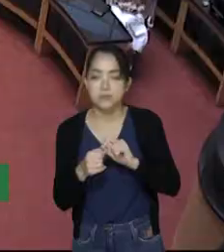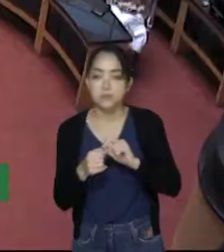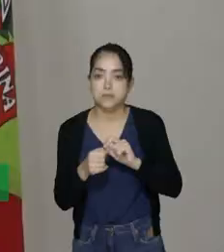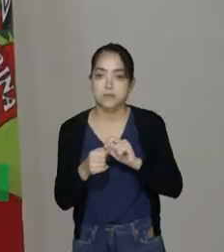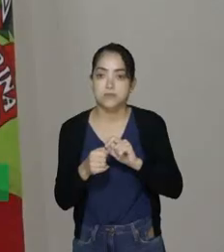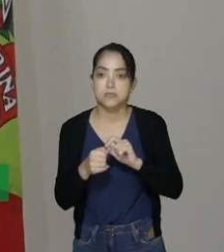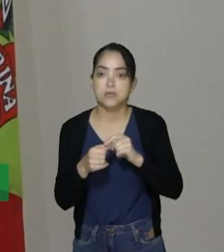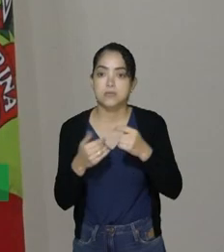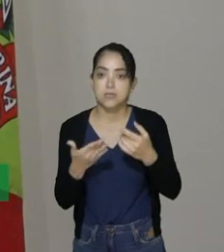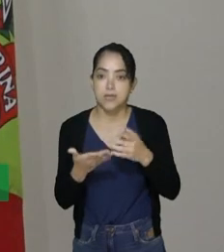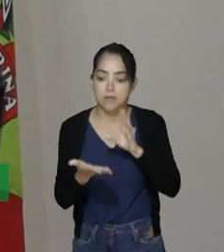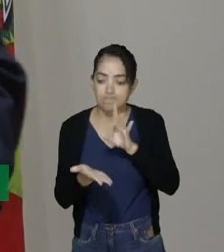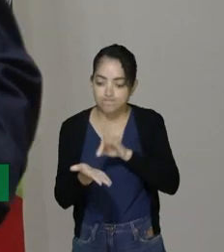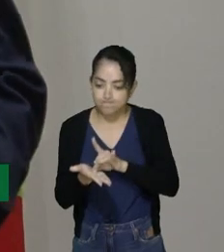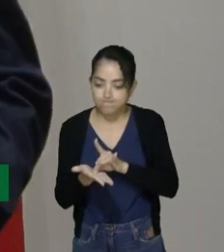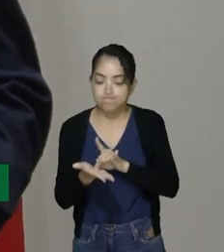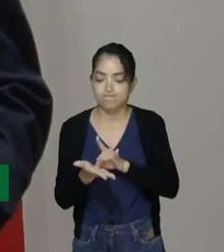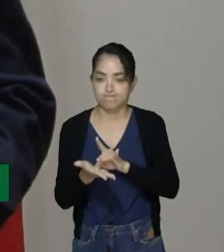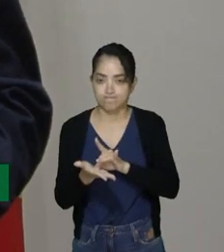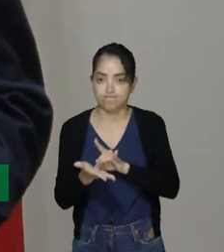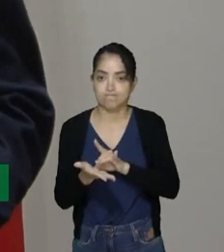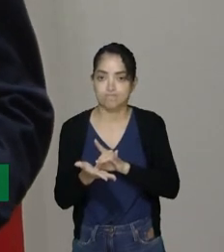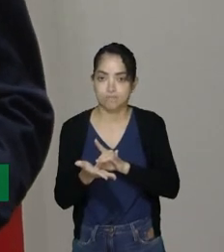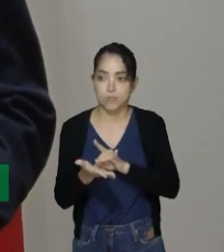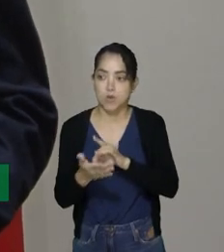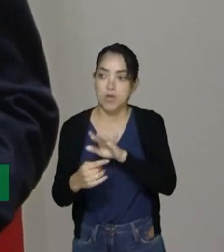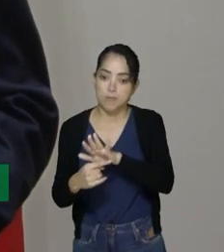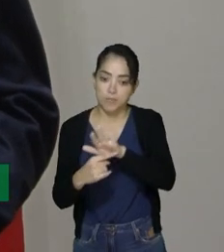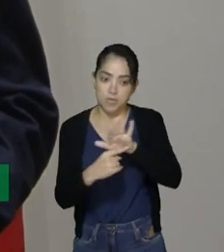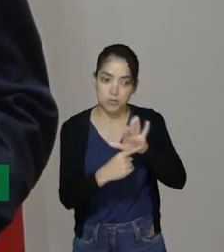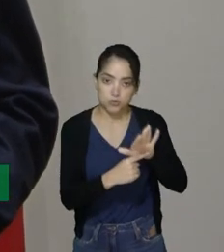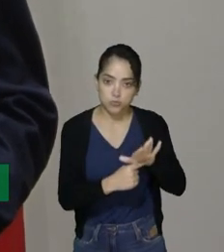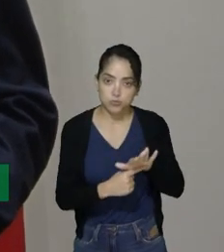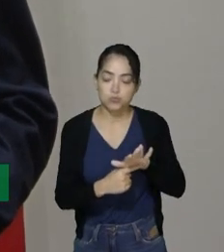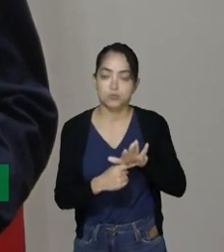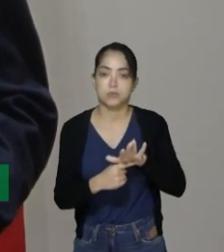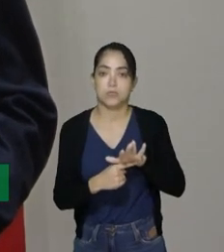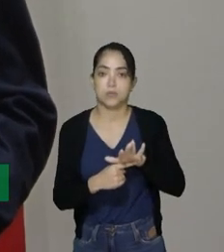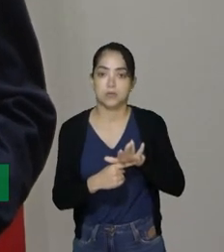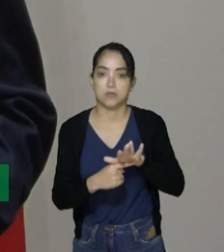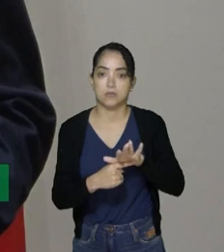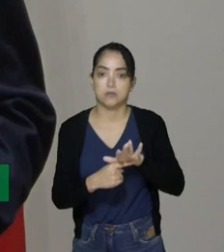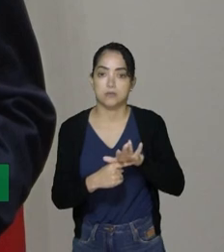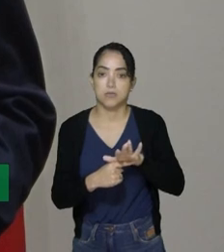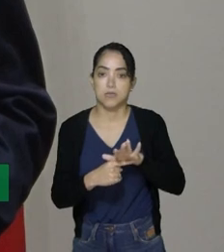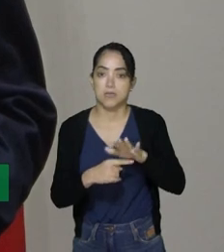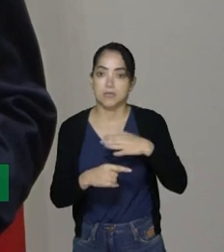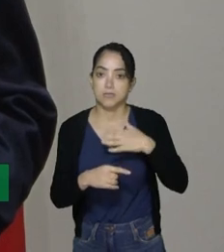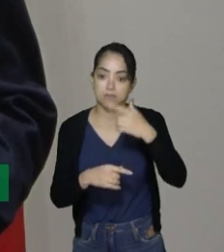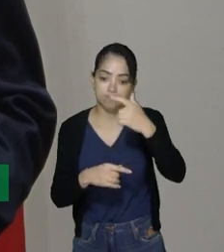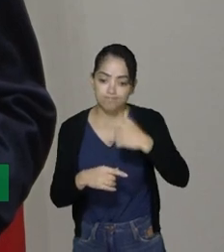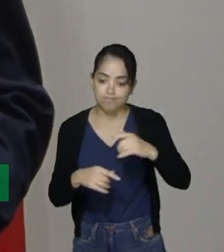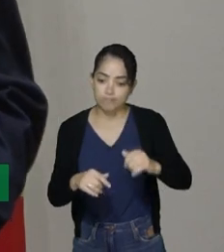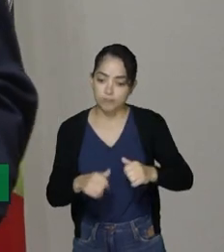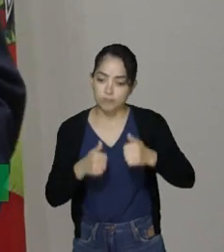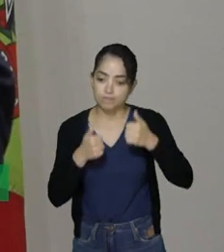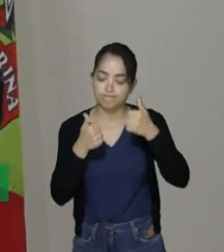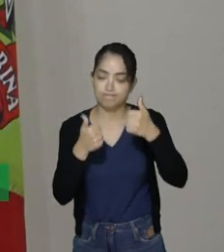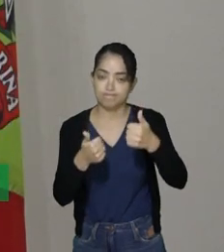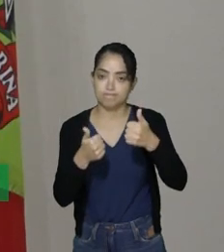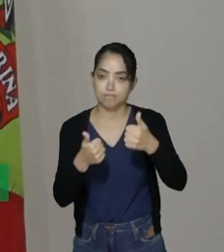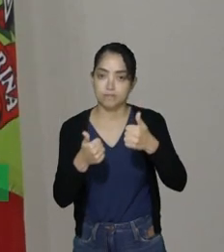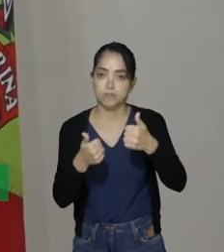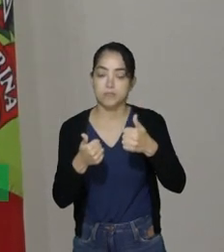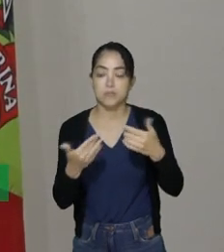as realizações que a gente faz em favor do próximo, é que nos deixa um ser humano melhor. E eu me